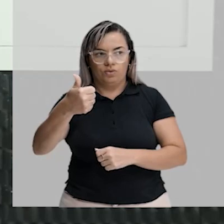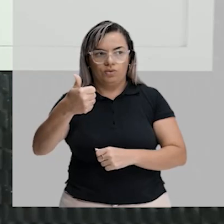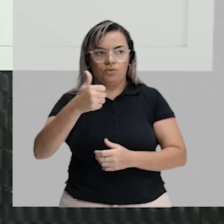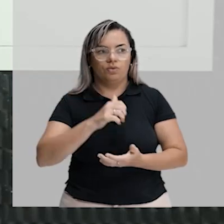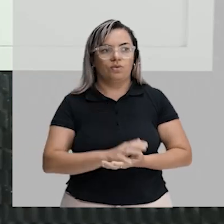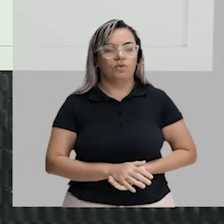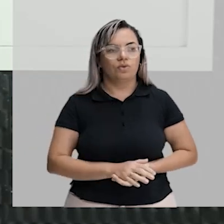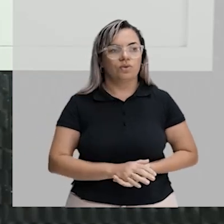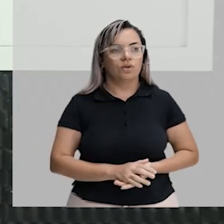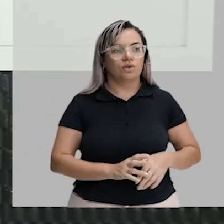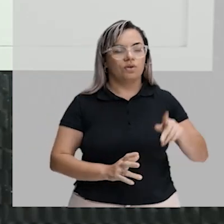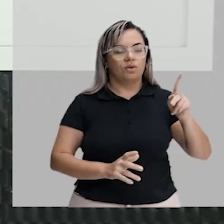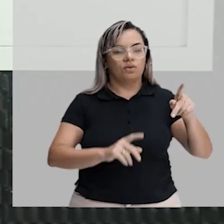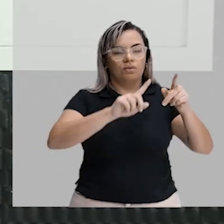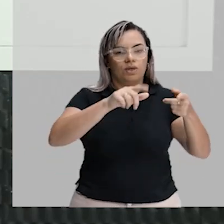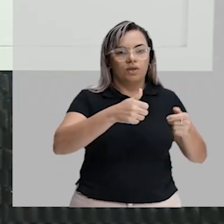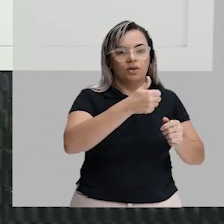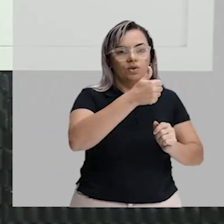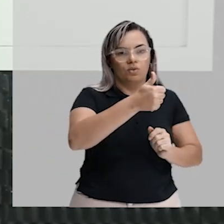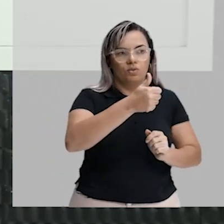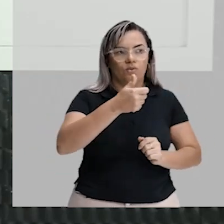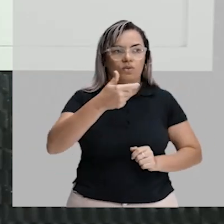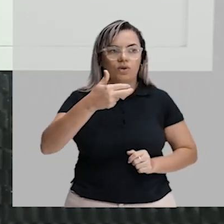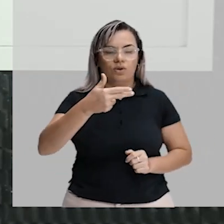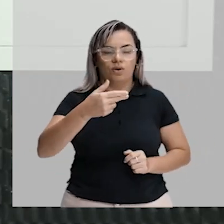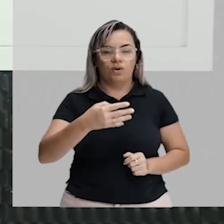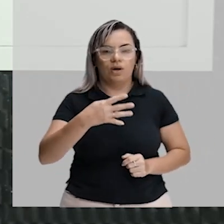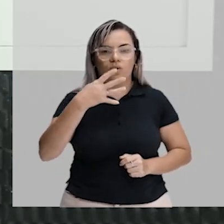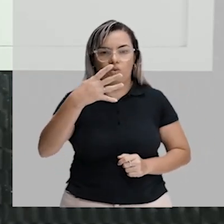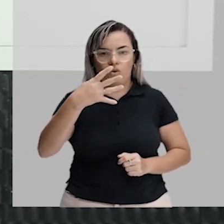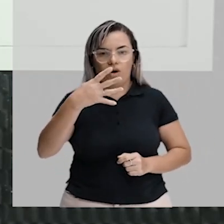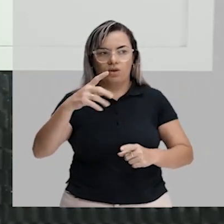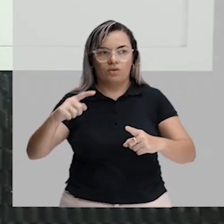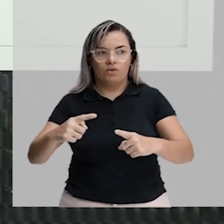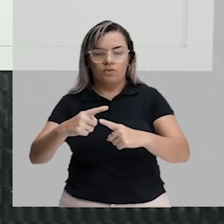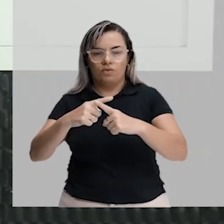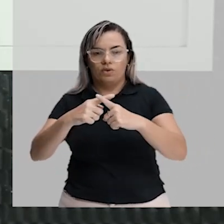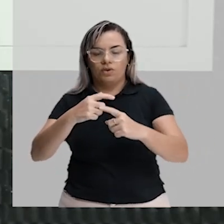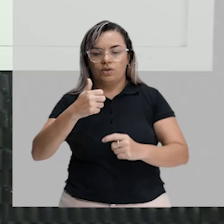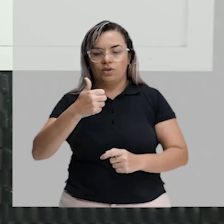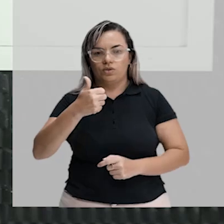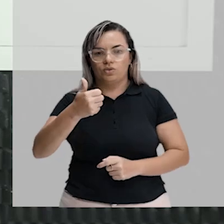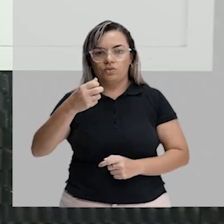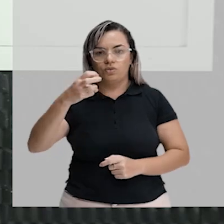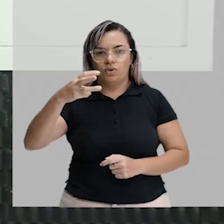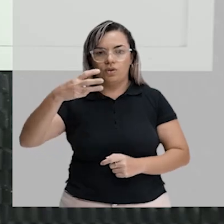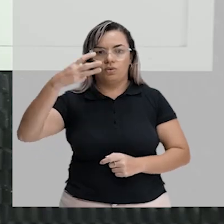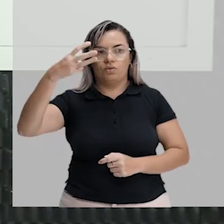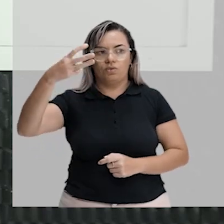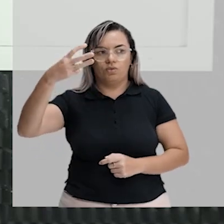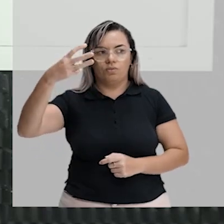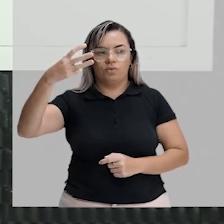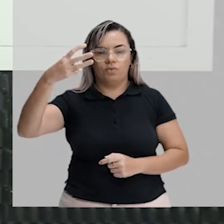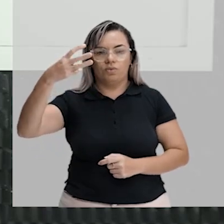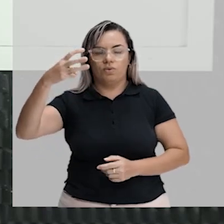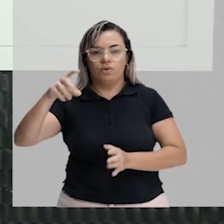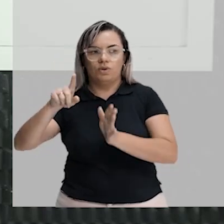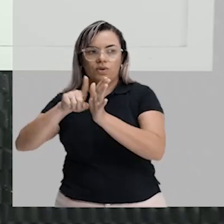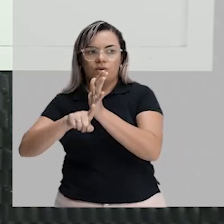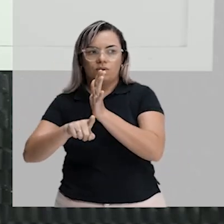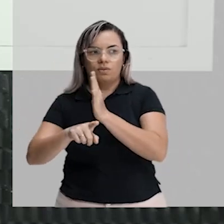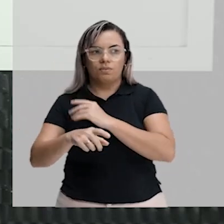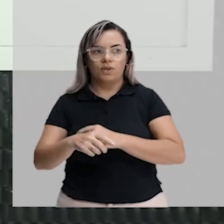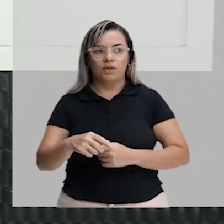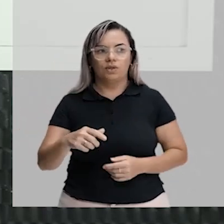4 vezes 1 elevado ao cubo, né? Menos 2 vezes